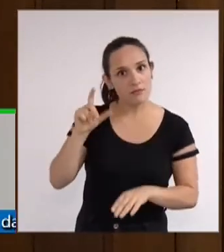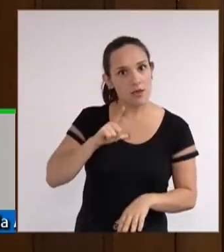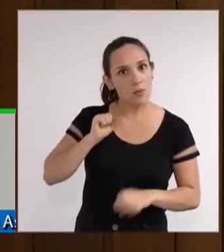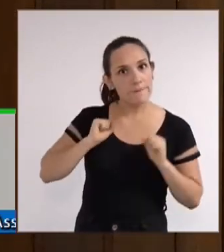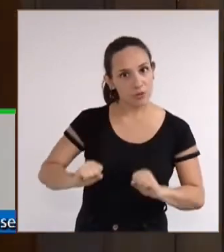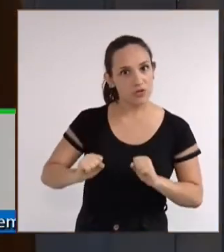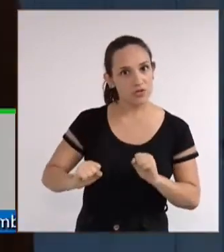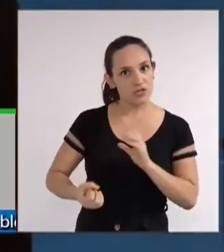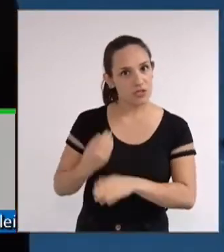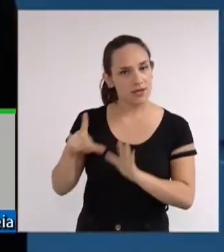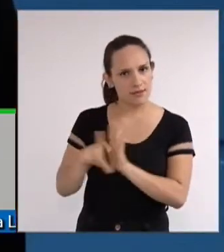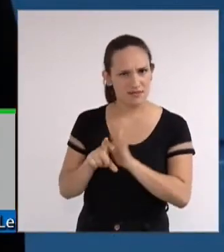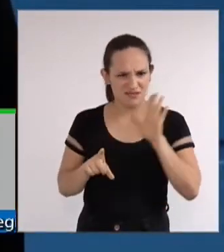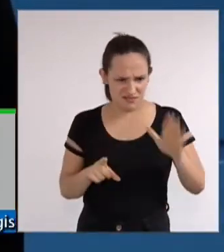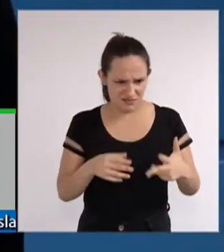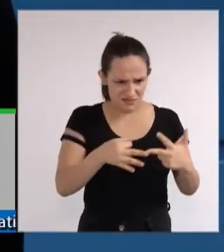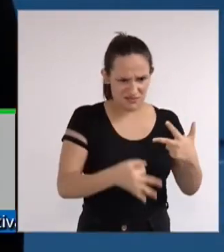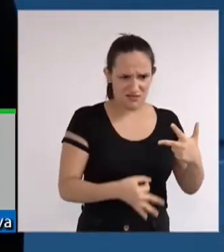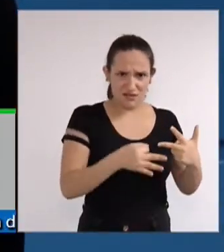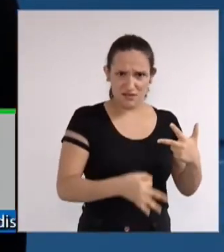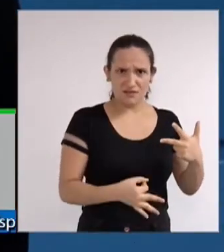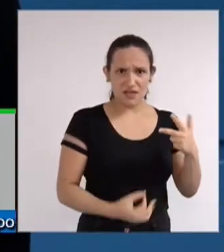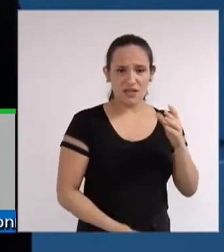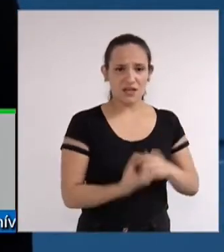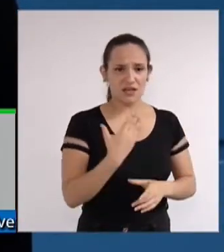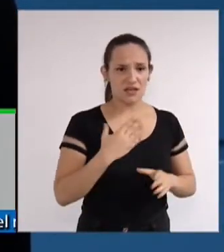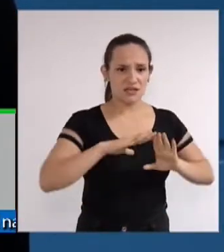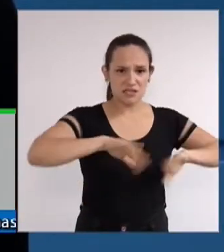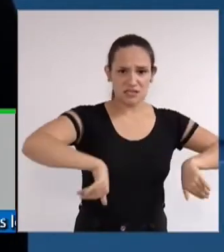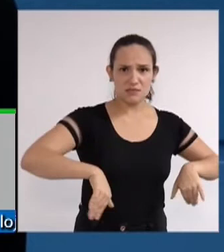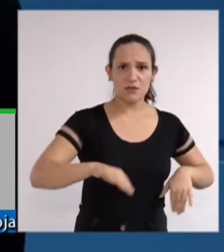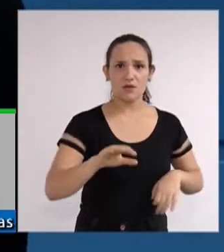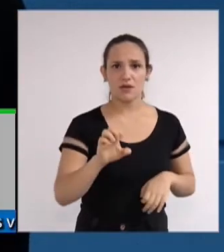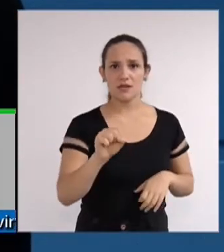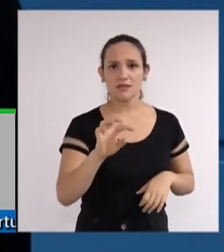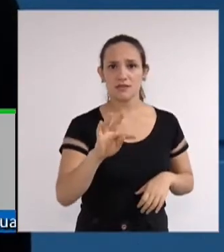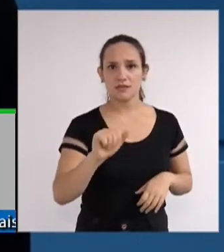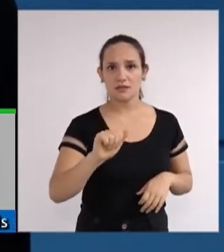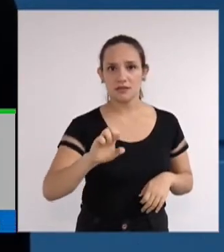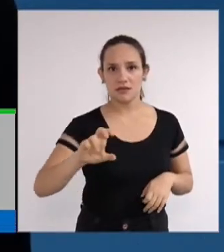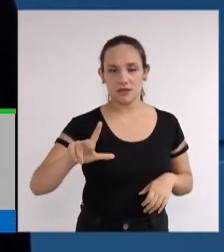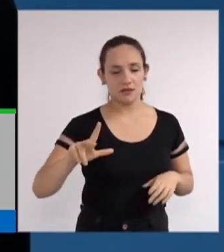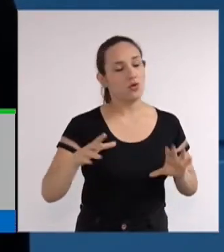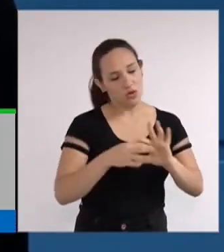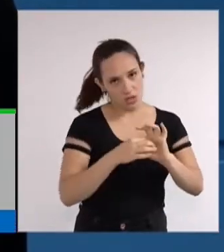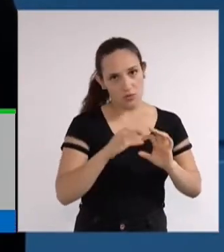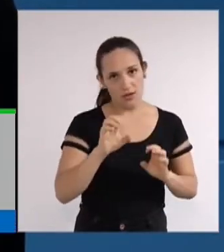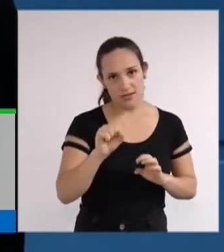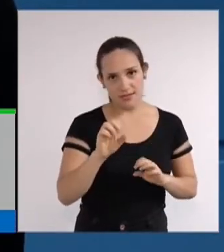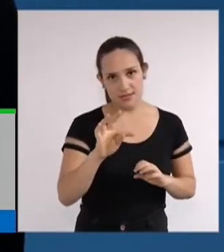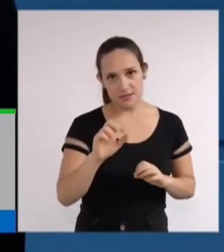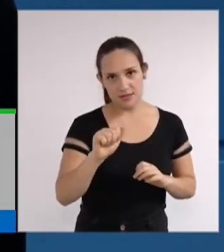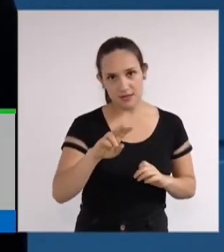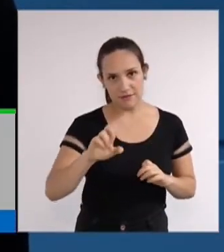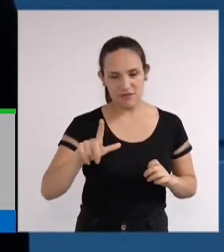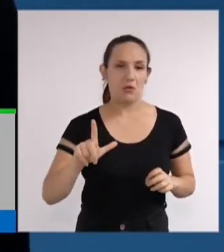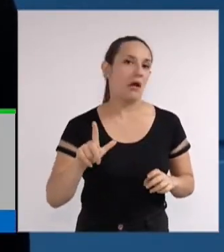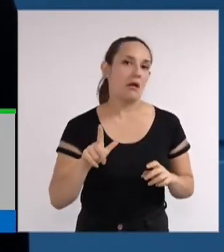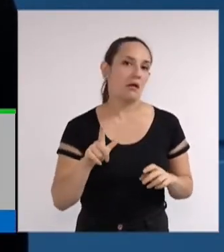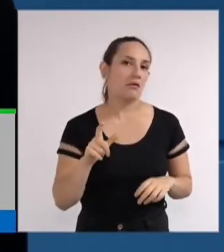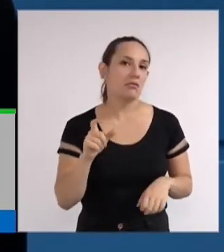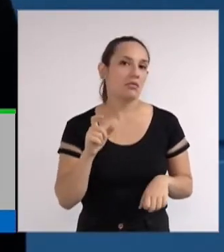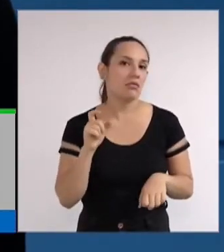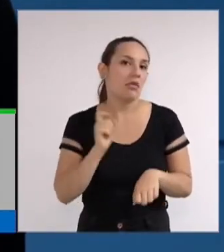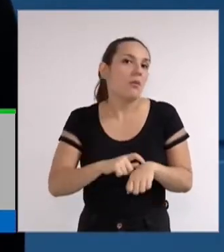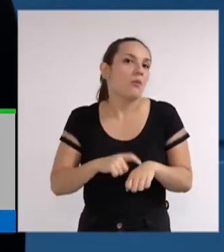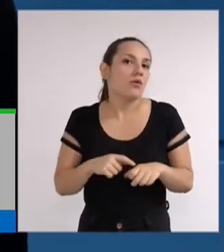Eles estão legislando, união estável, daqui a pouco o aborto vai ser liberado no Brasil por conta deles. Daqui a pouco nós